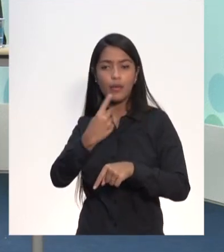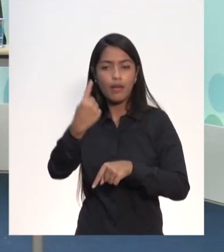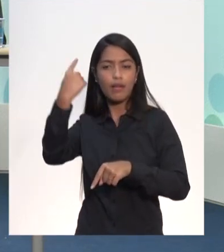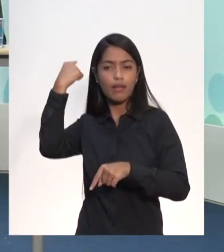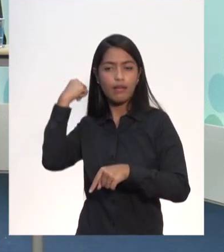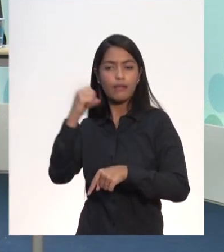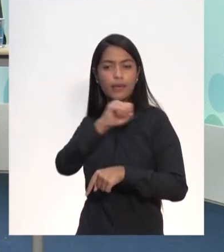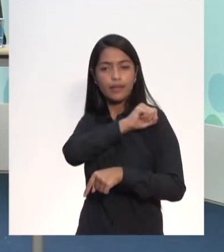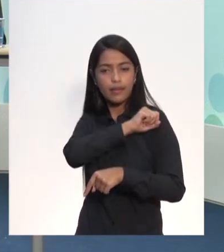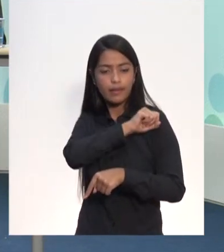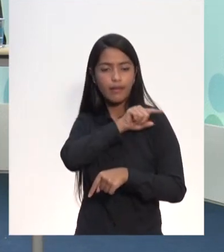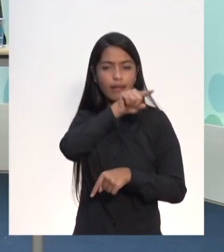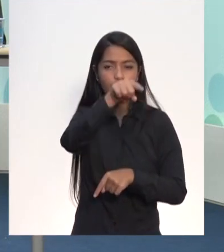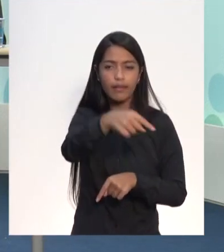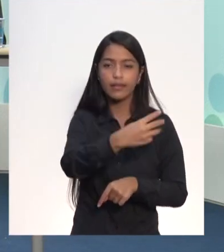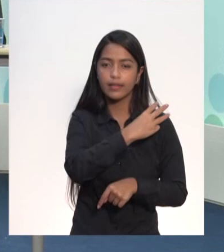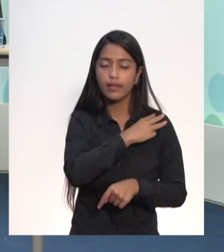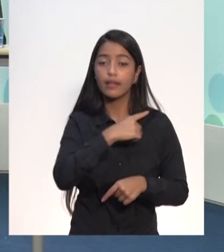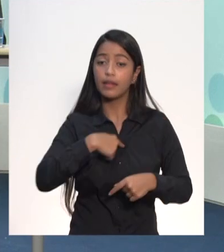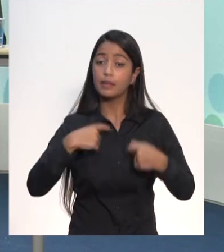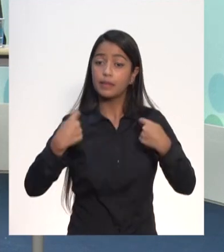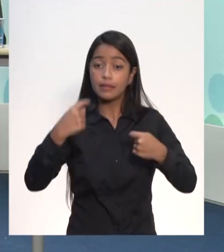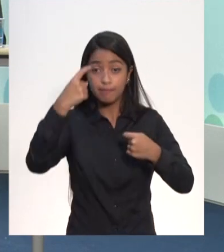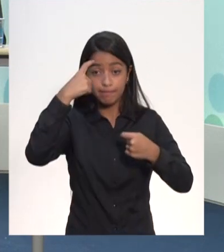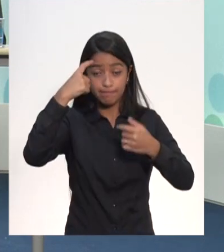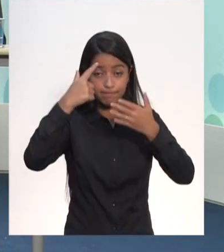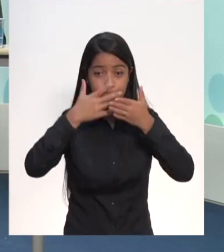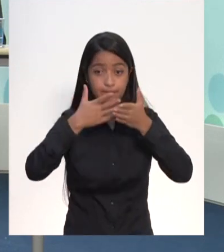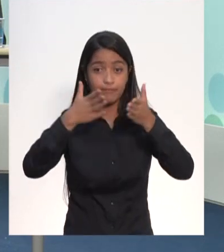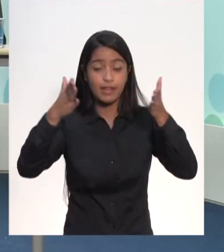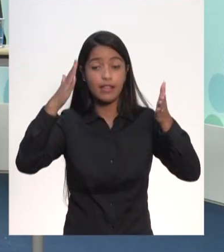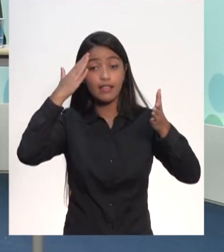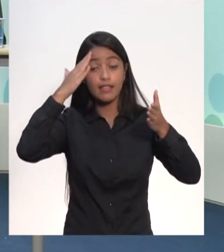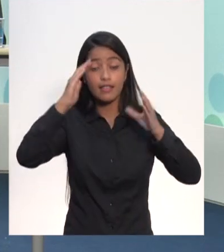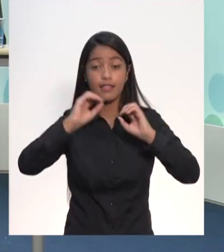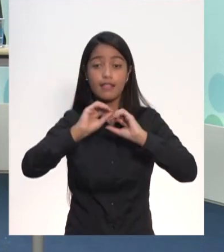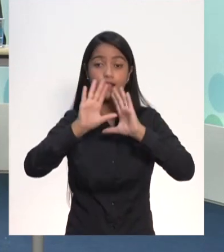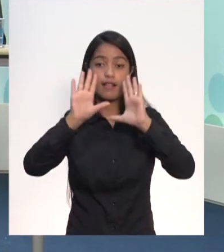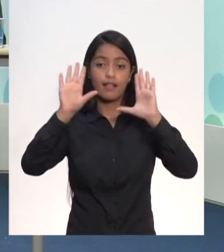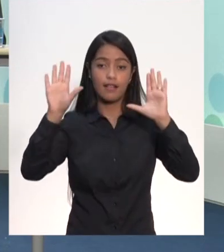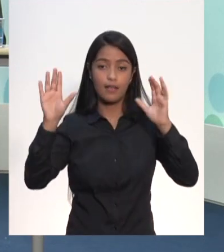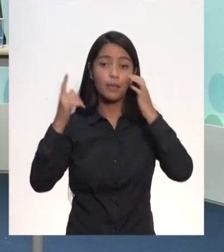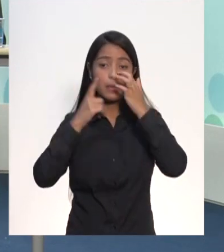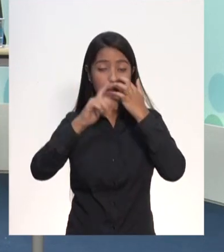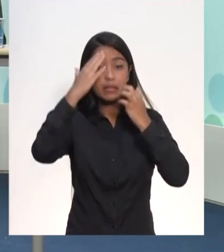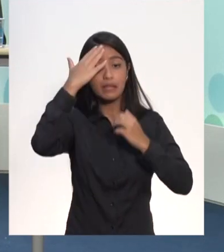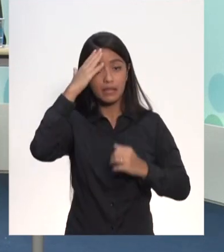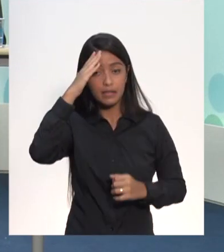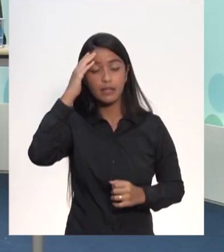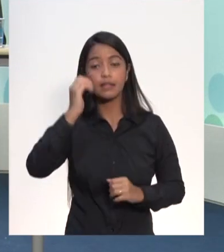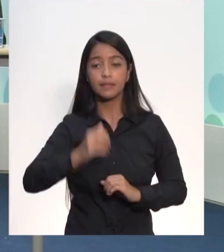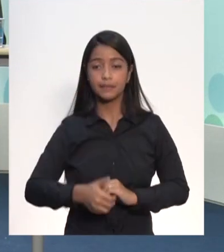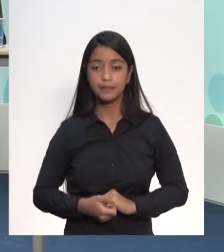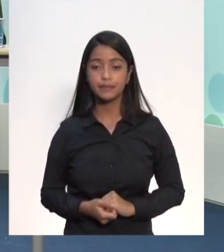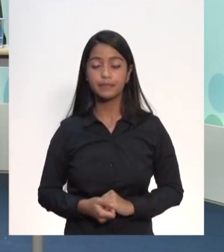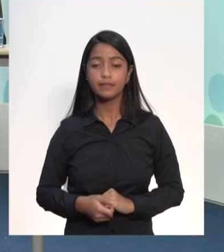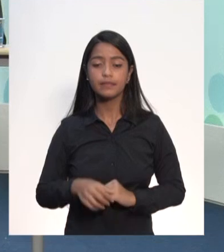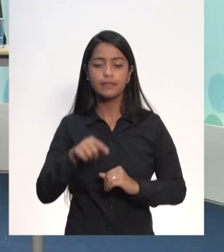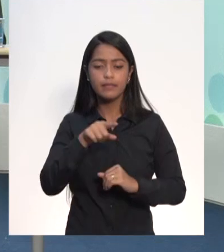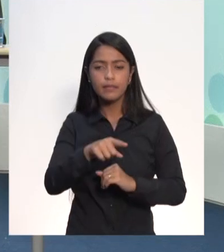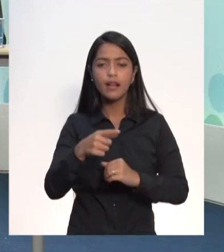área e mesmo de outros componentes e áreas, para a gente entender um pouquinho mais como que estavam sendo desenvolvidas e